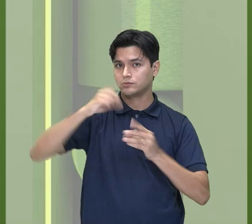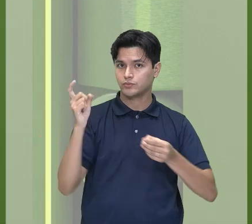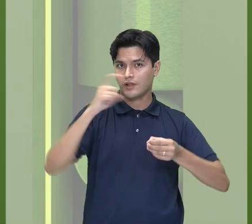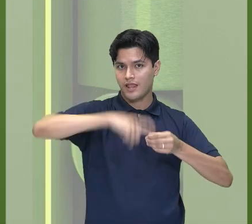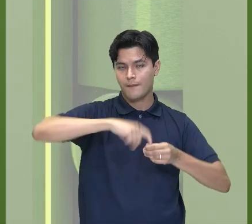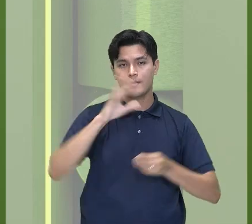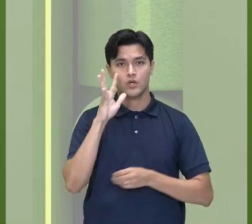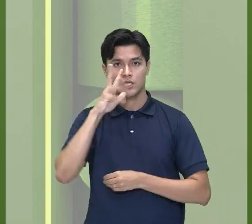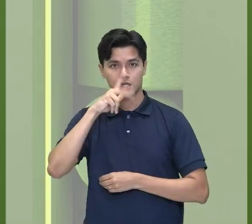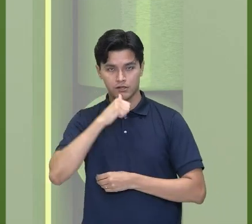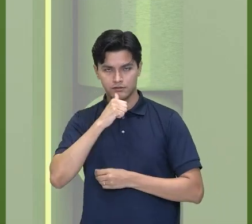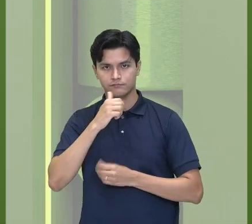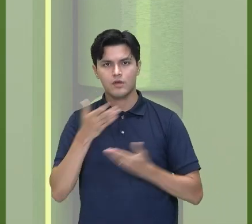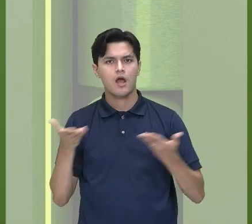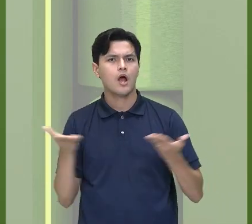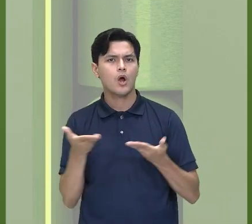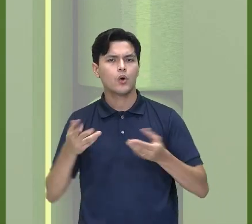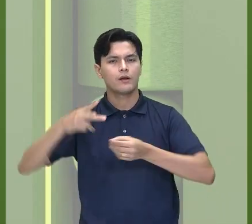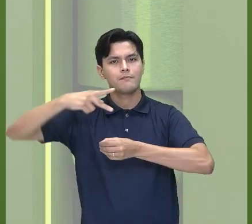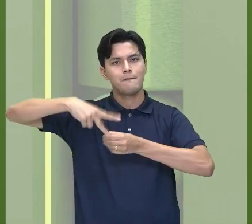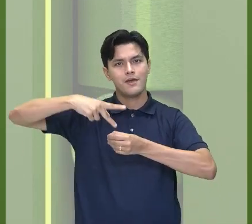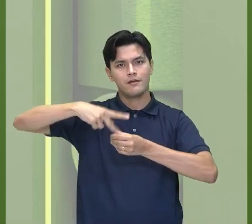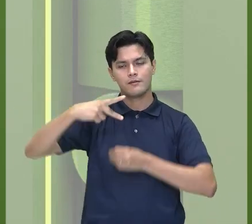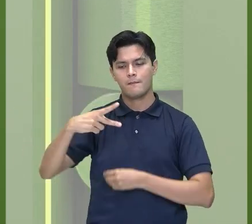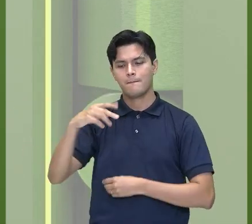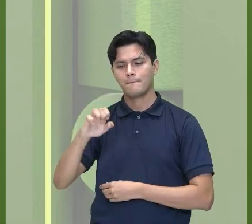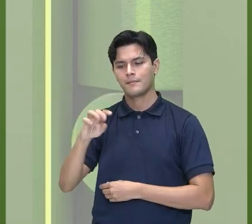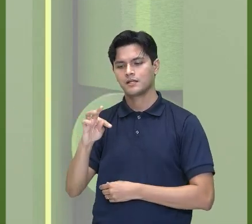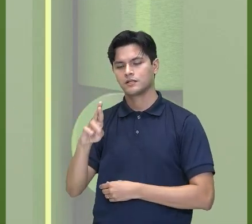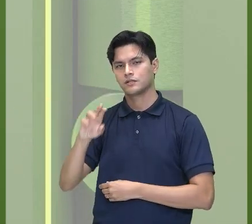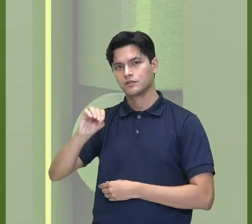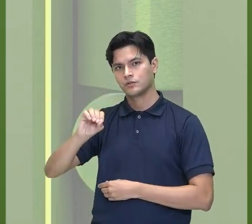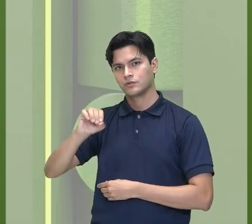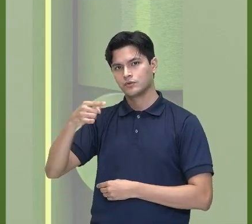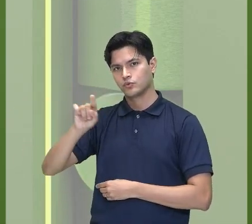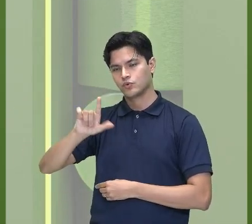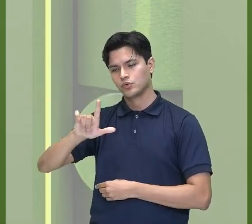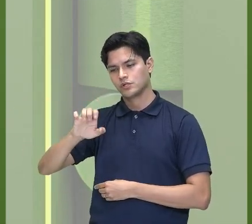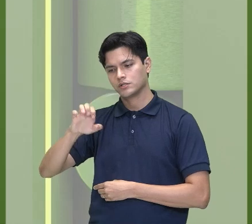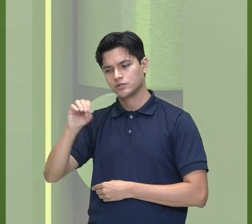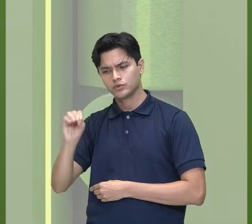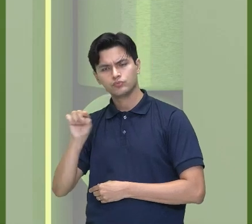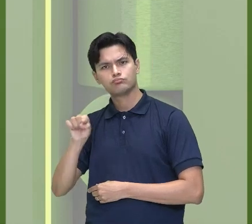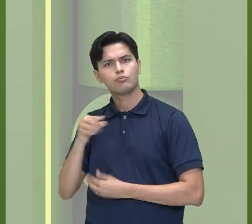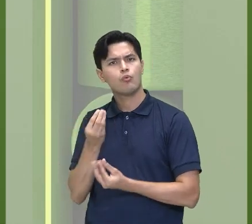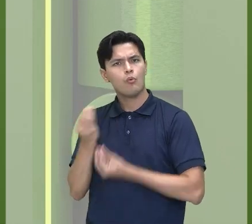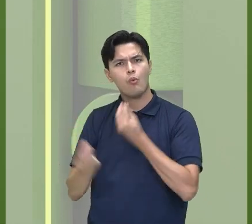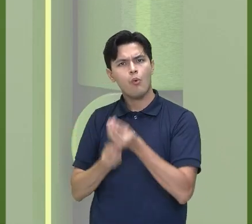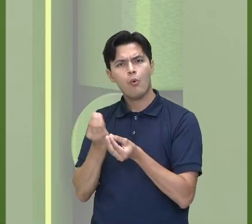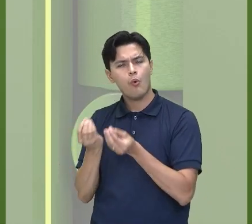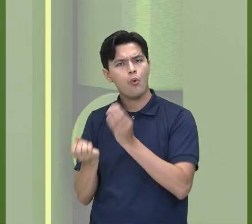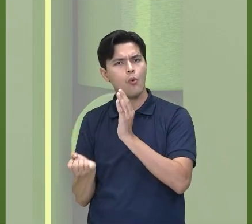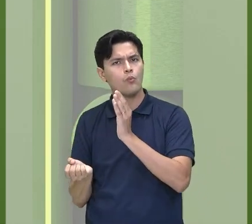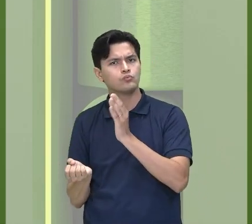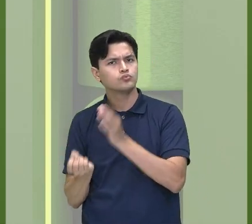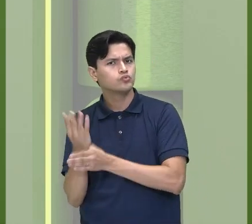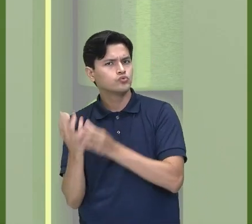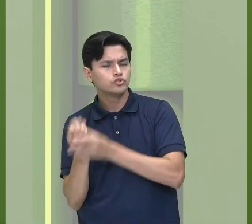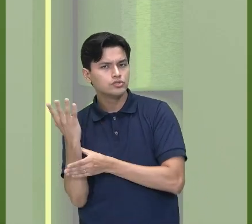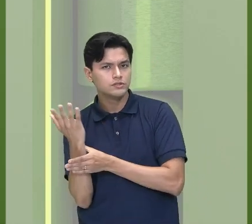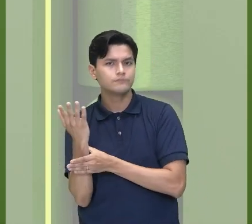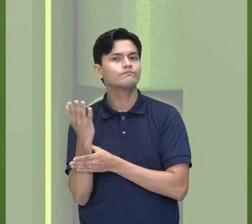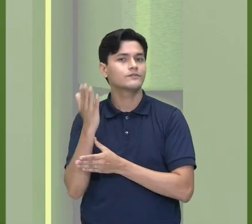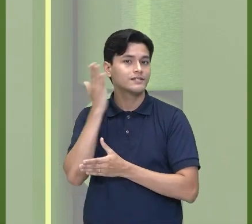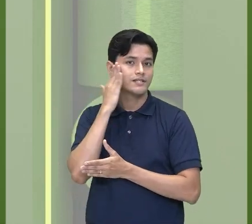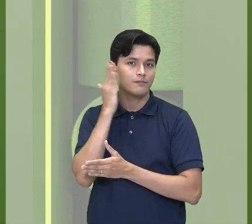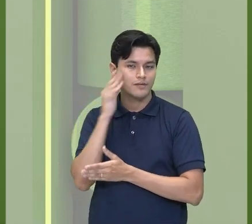aí, sobre o petróleo, né, gera uma curiosidade. Como é que ele é produzido, já que a gente sabe que ele leva